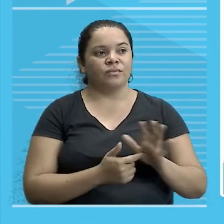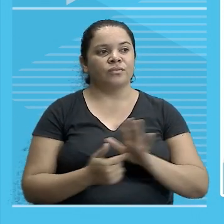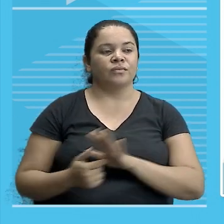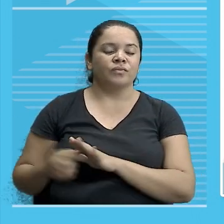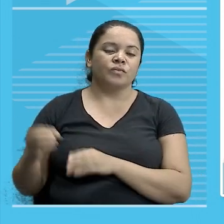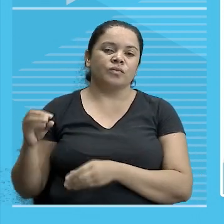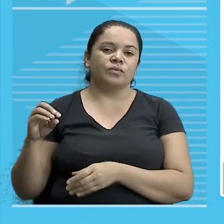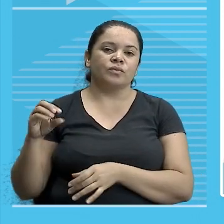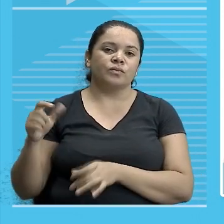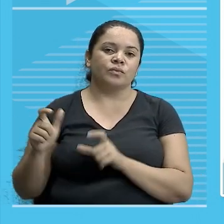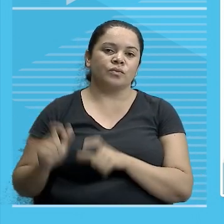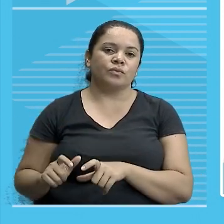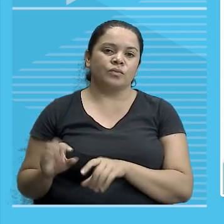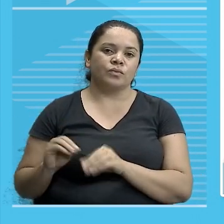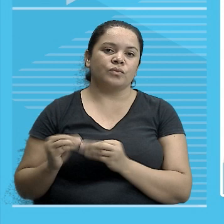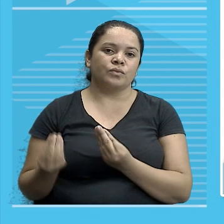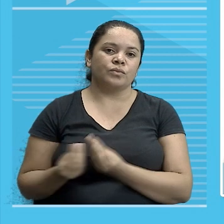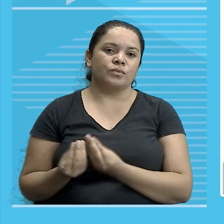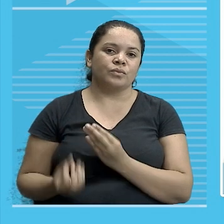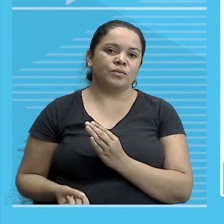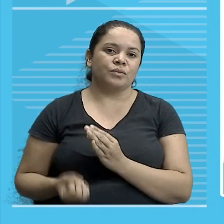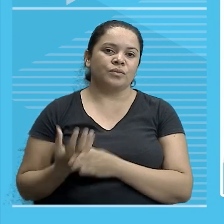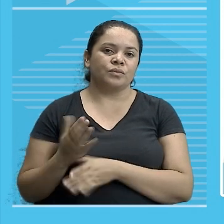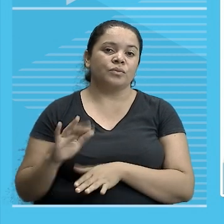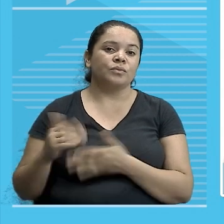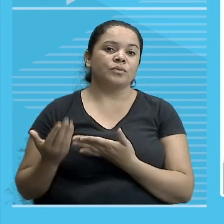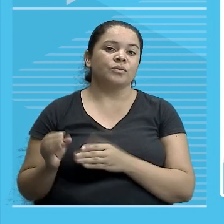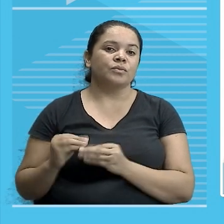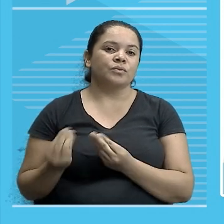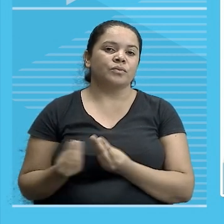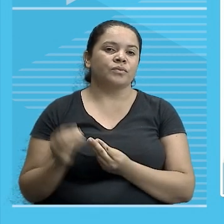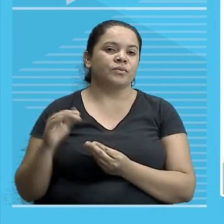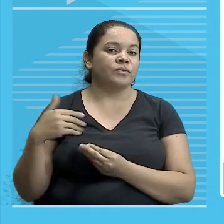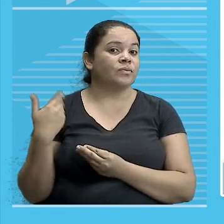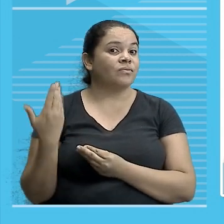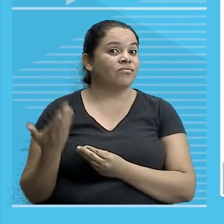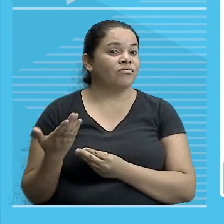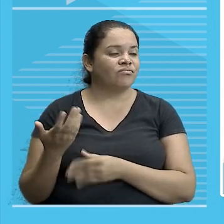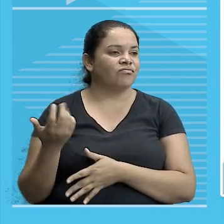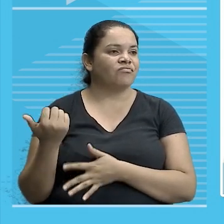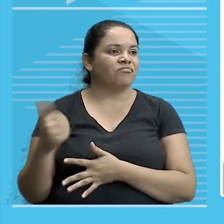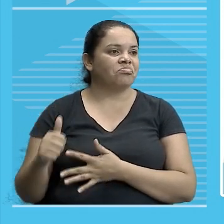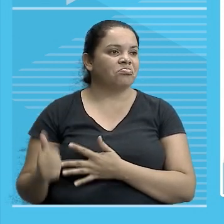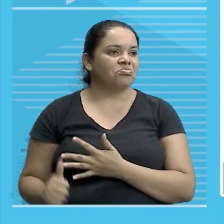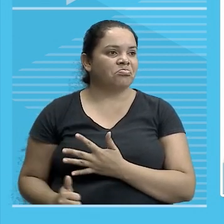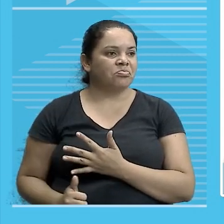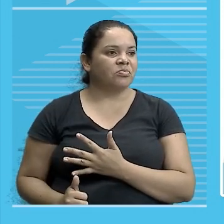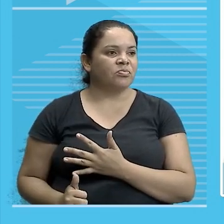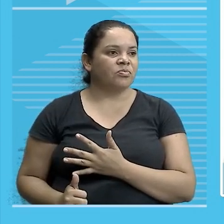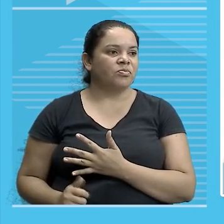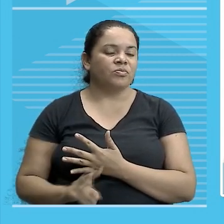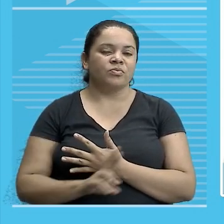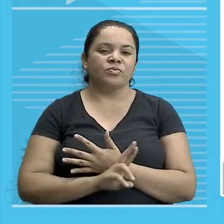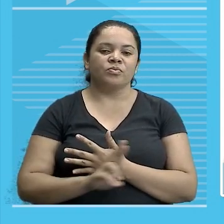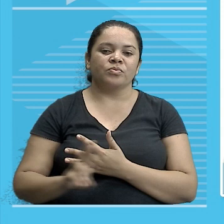produzida e para onde ela vai. Qual é o nome dessa substância? É isso que ele quer saber. Como é o nome?